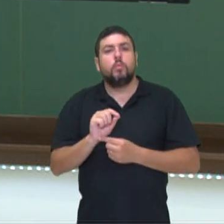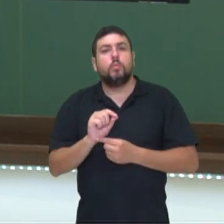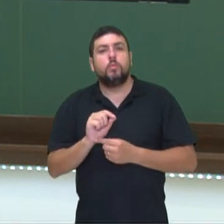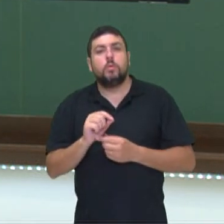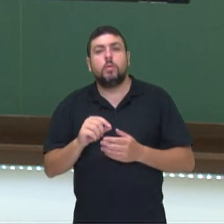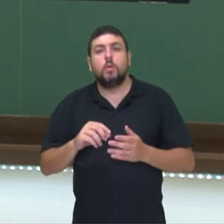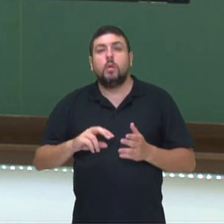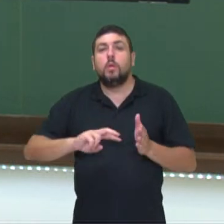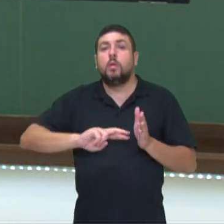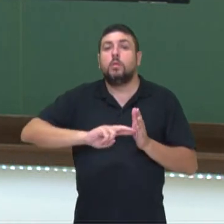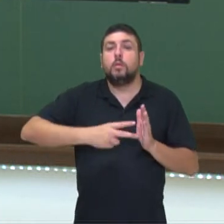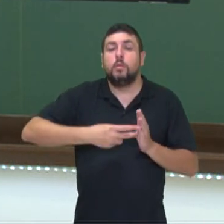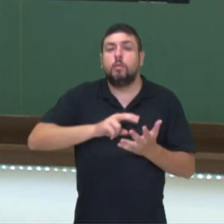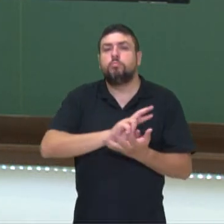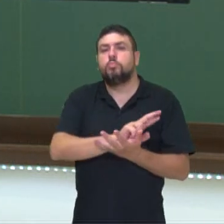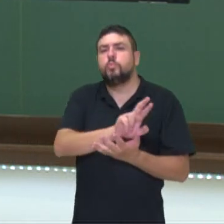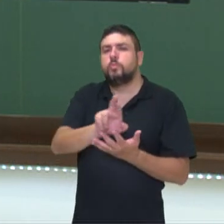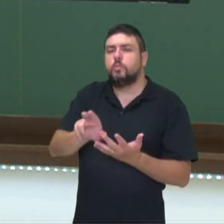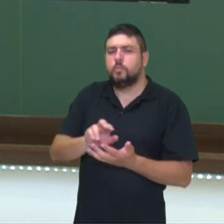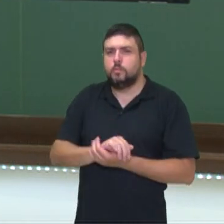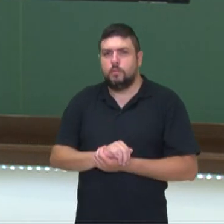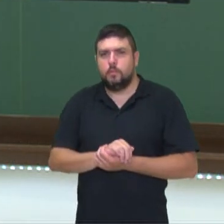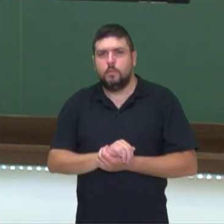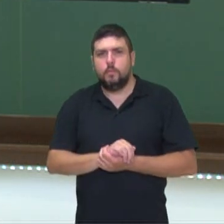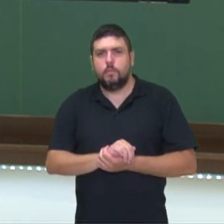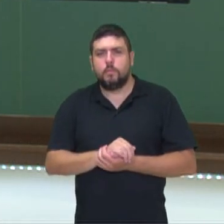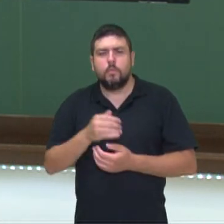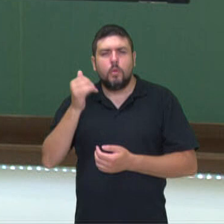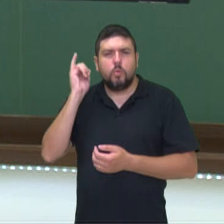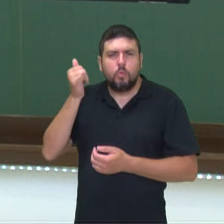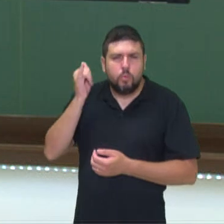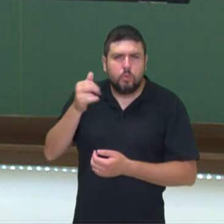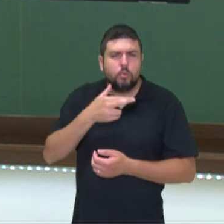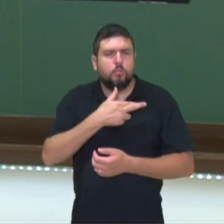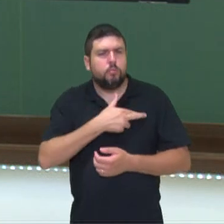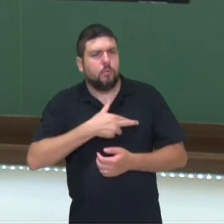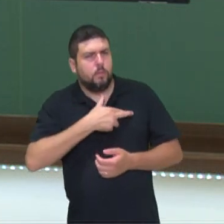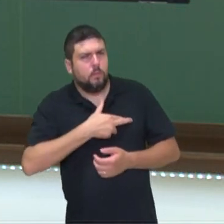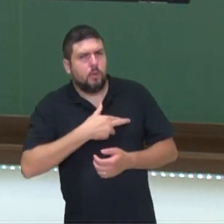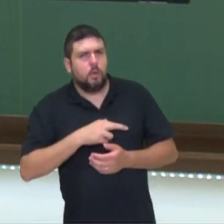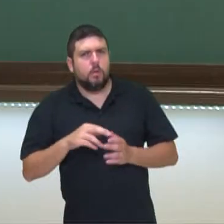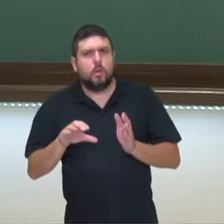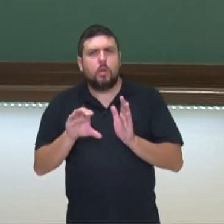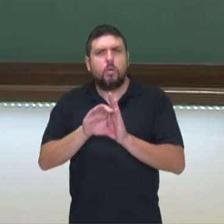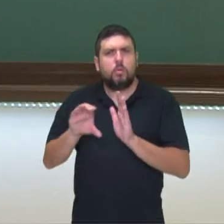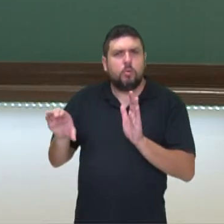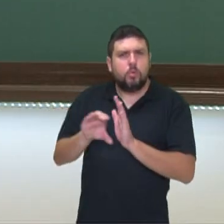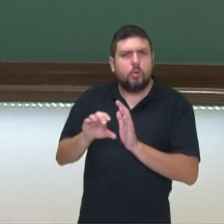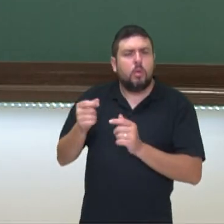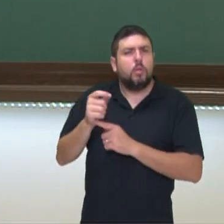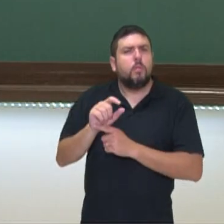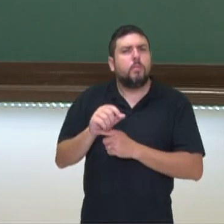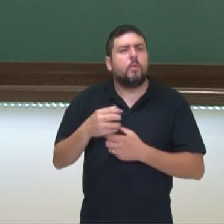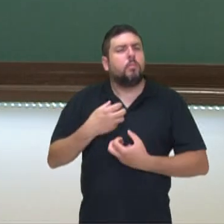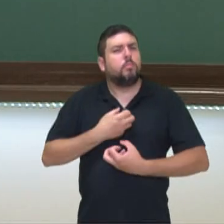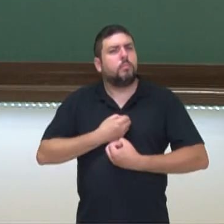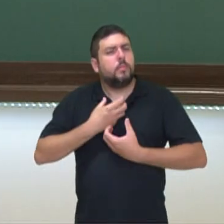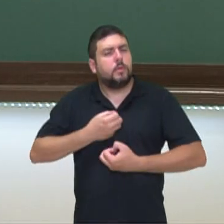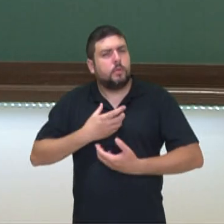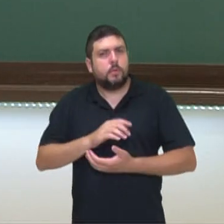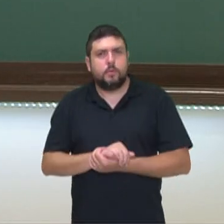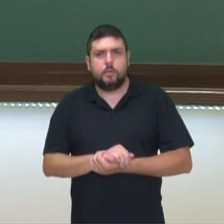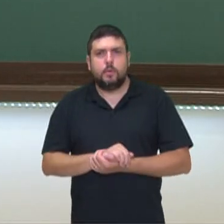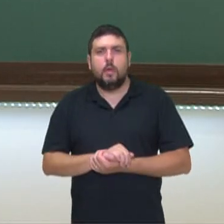sentidos. Então, ao ler um conto, um romance, uma crônica, uma poesia, cada leitor vai ter